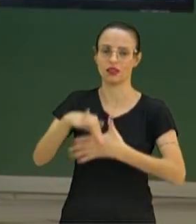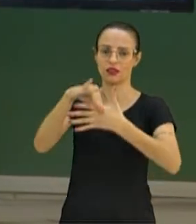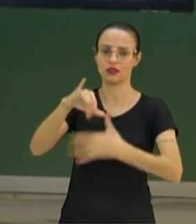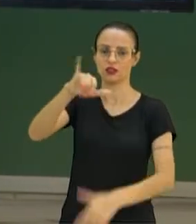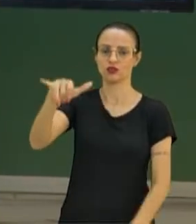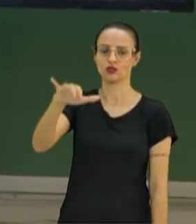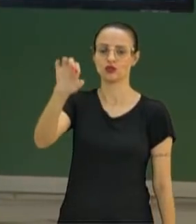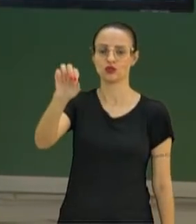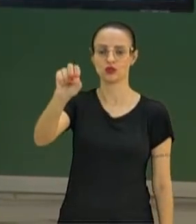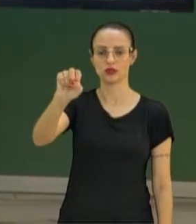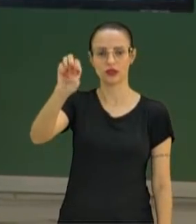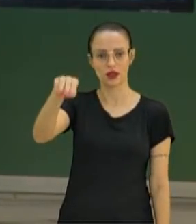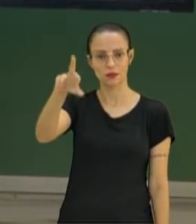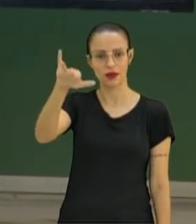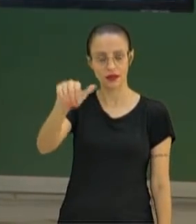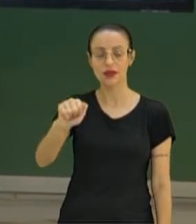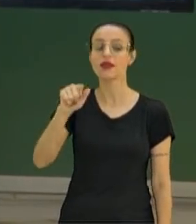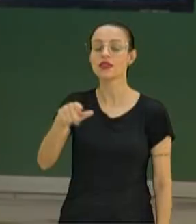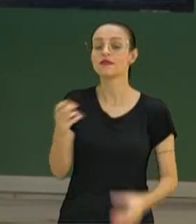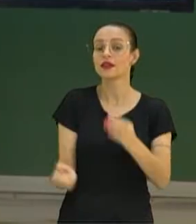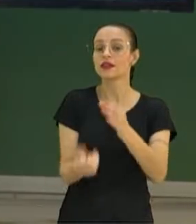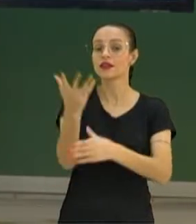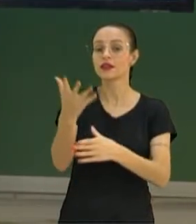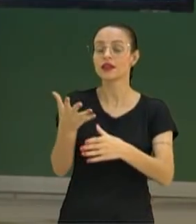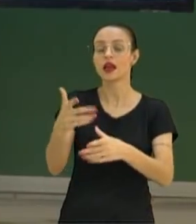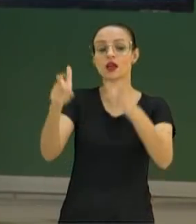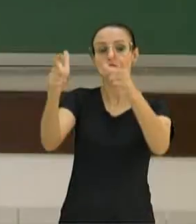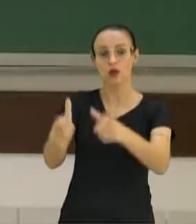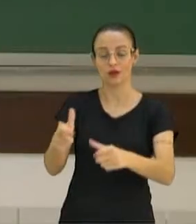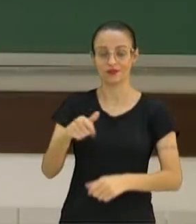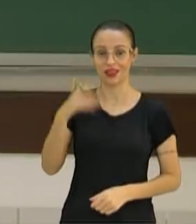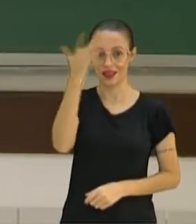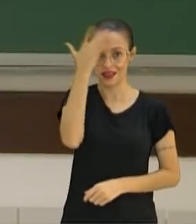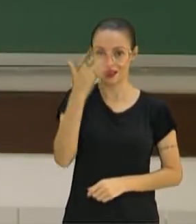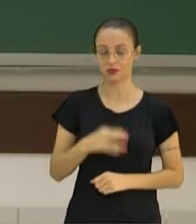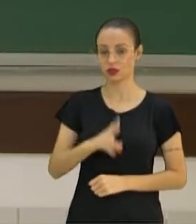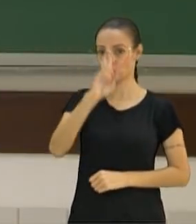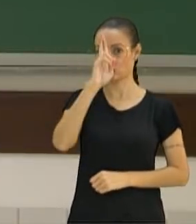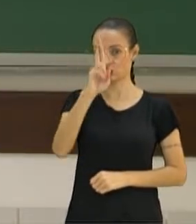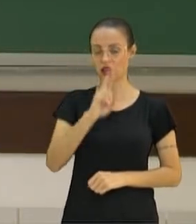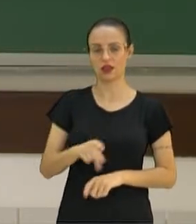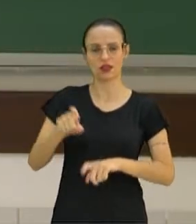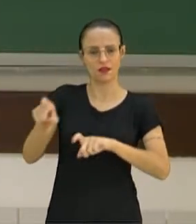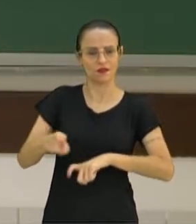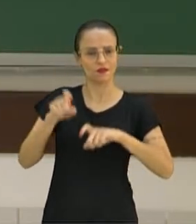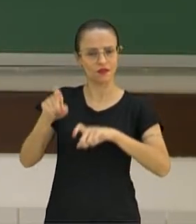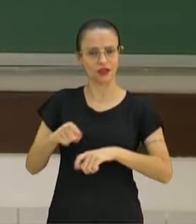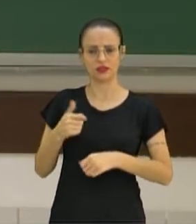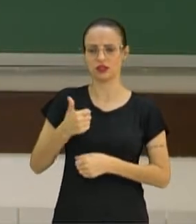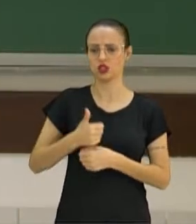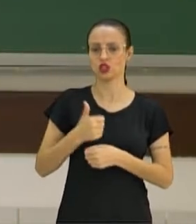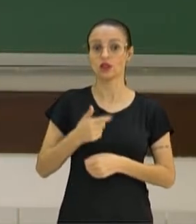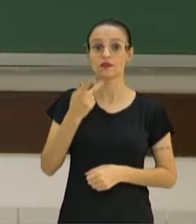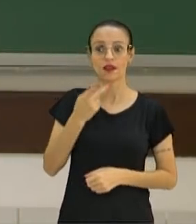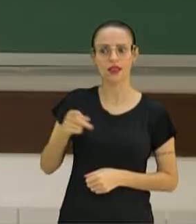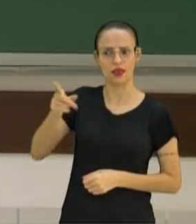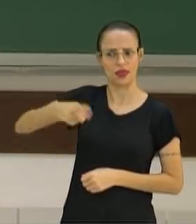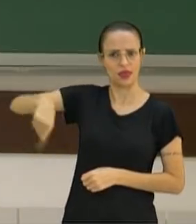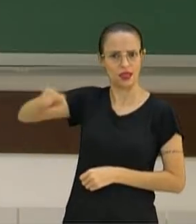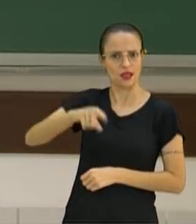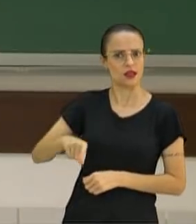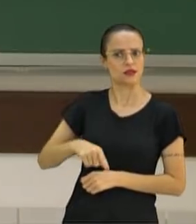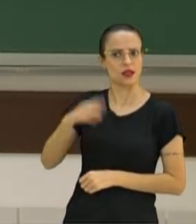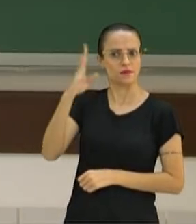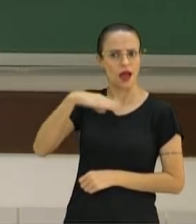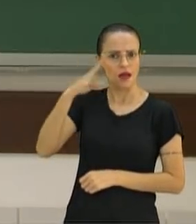e o monge vai erguer um povoado, né. Os fazendeiros, e mais uma vez a imprensa, né, passam a dizer que os sertanejos eles